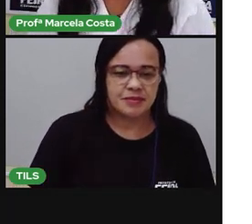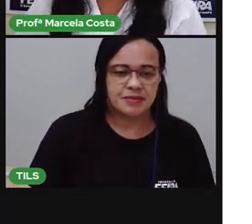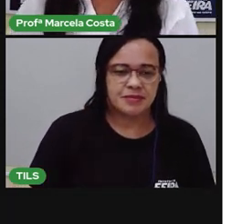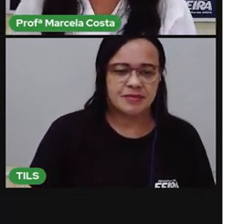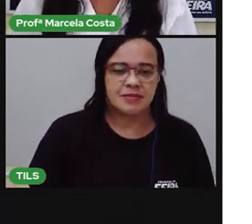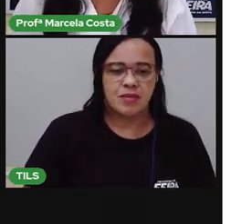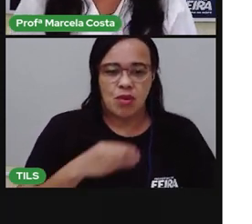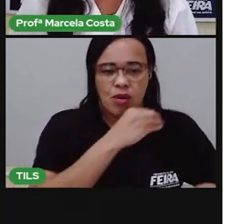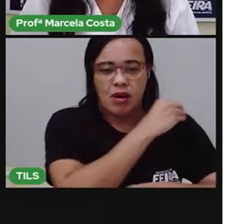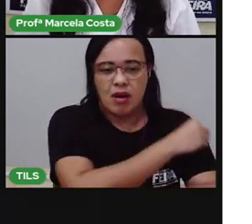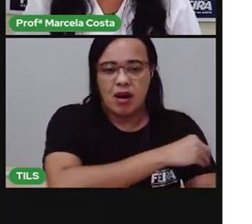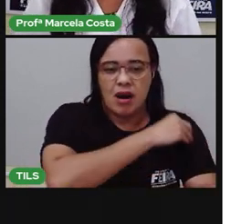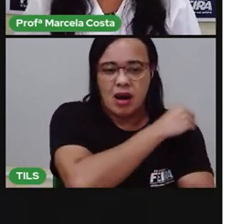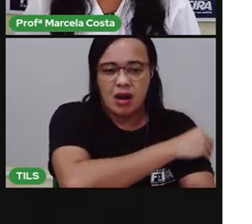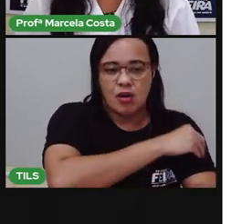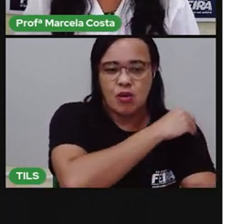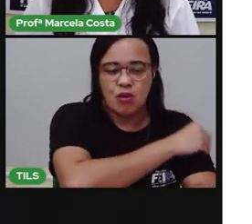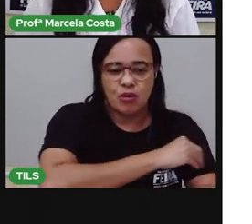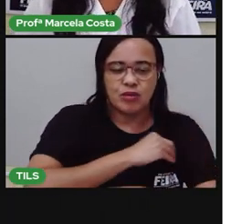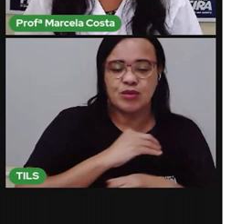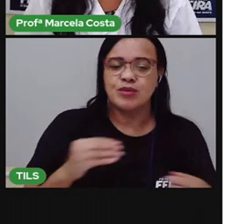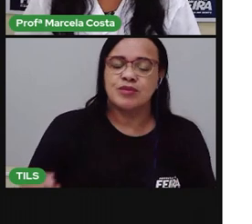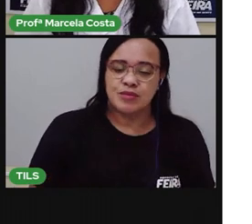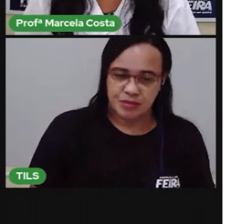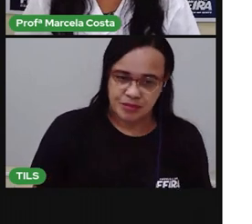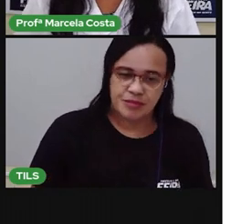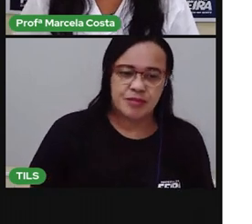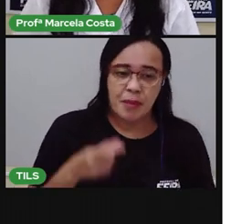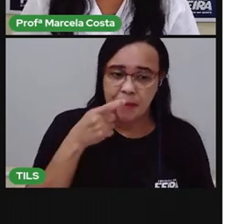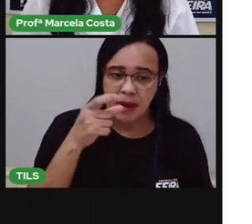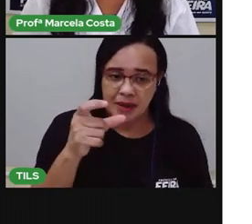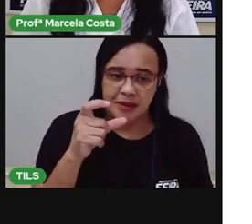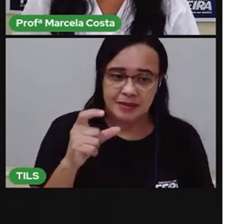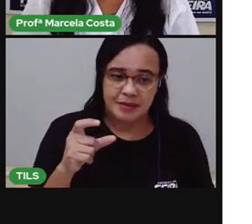Agora outra palavra. Álcool.